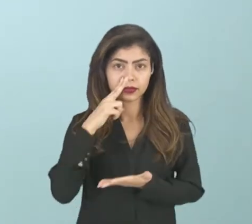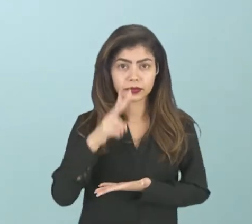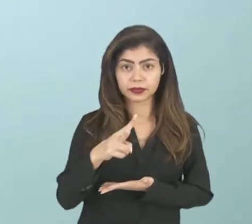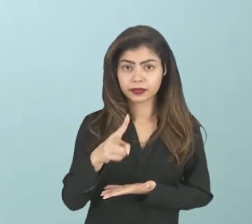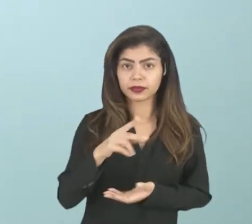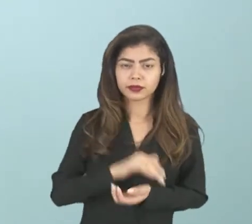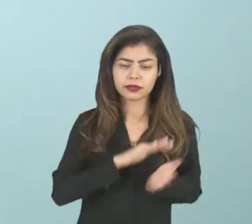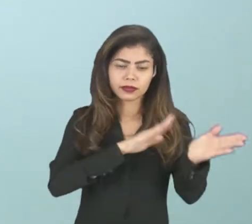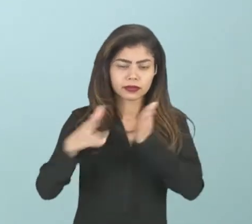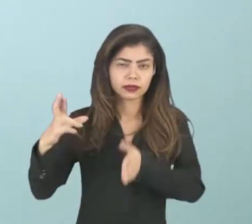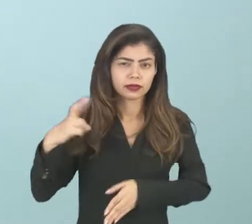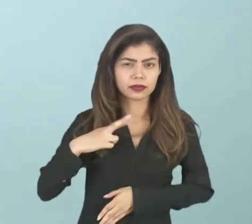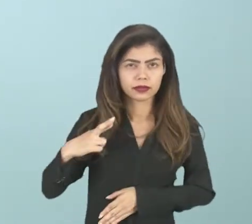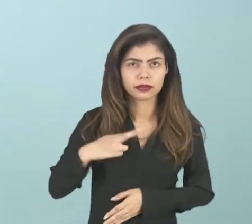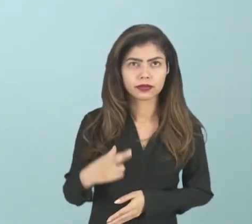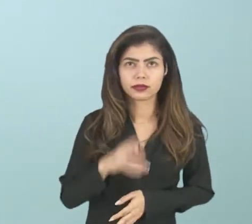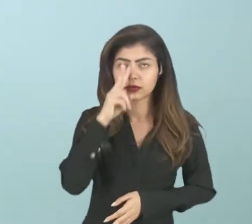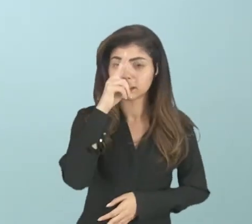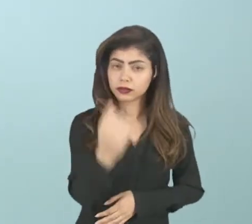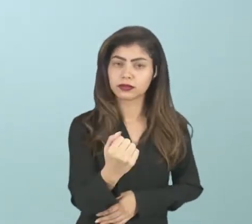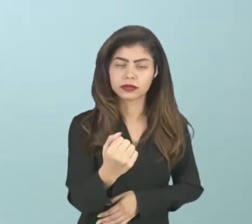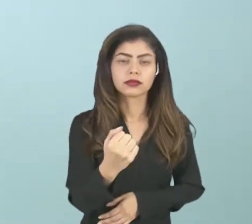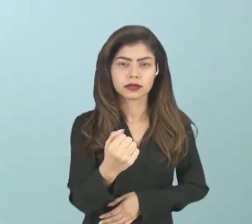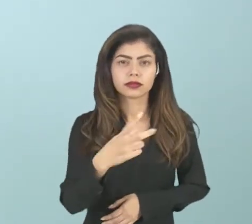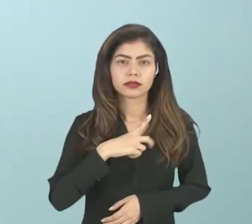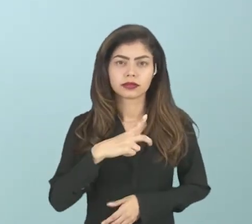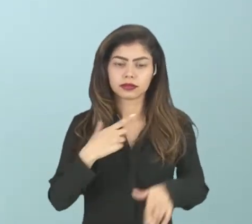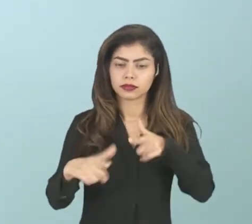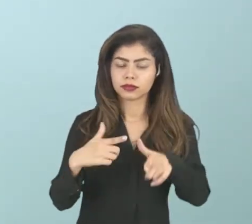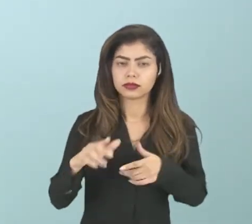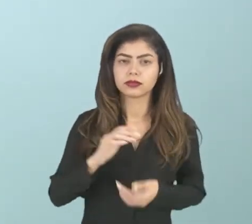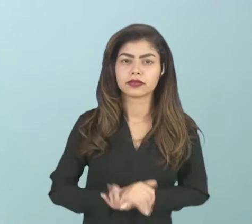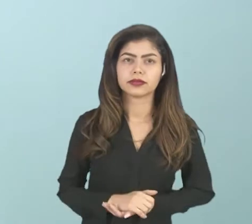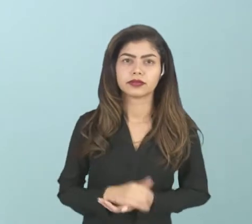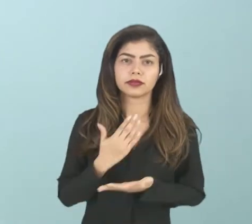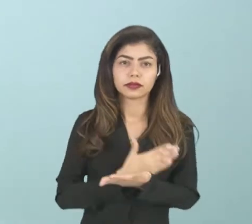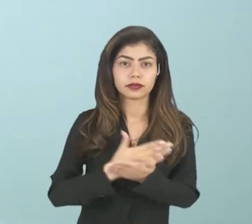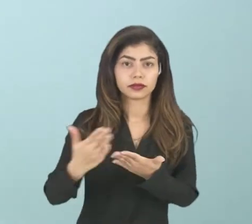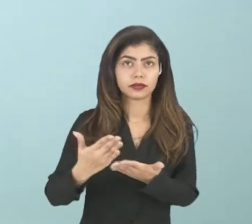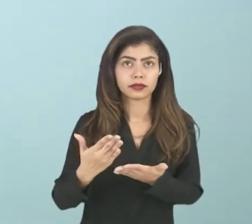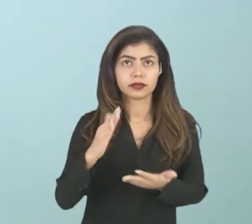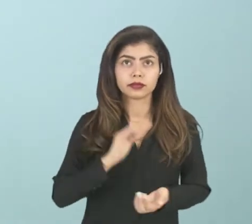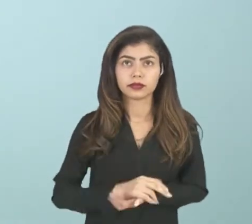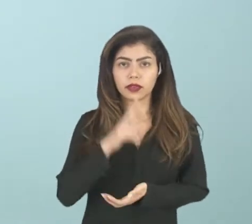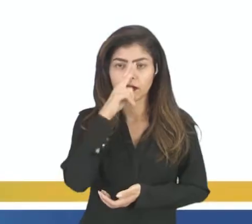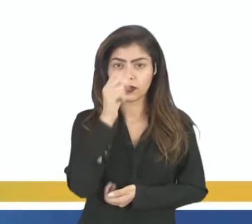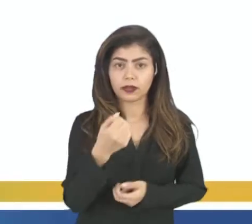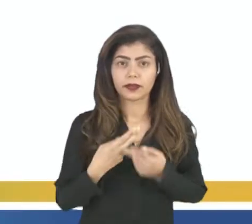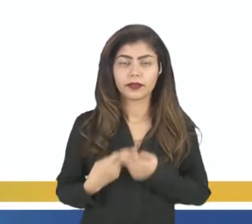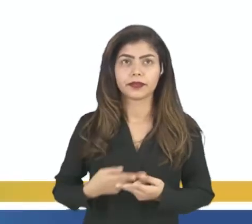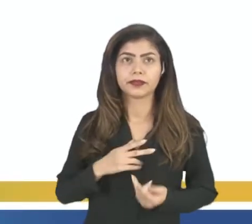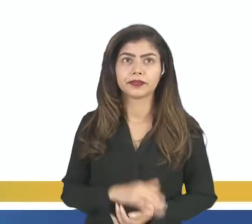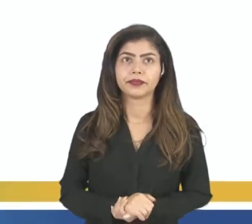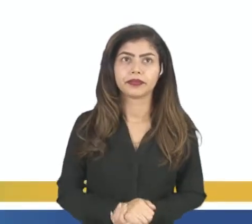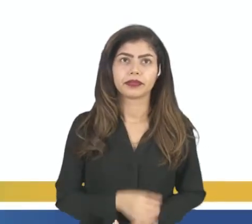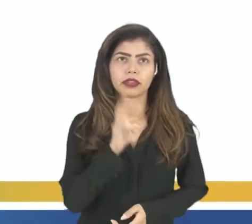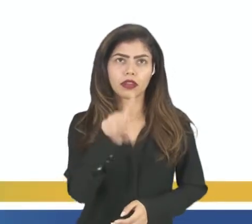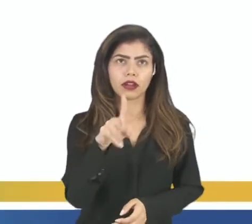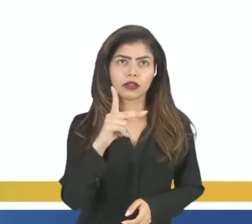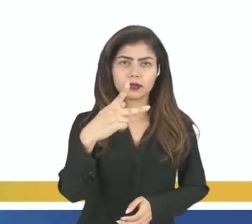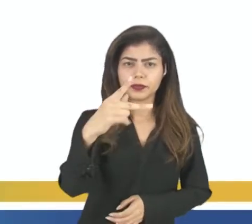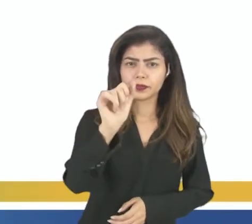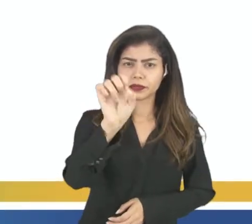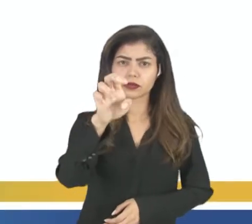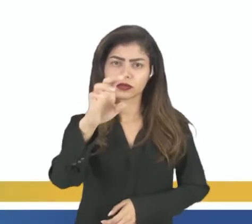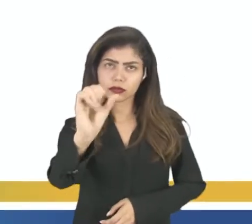os casos particulares das forças que realizam trabalho. Vamos começar com o trabalho da força-peso. Considere um